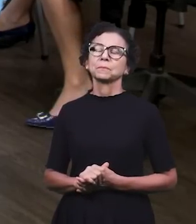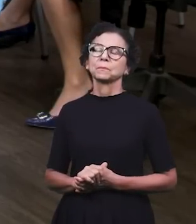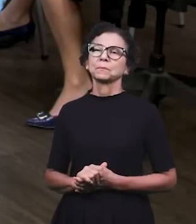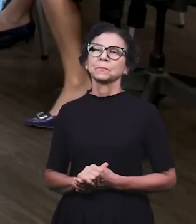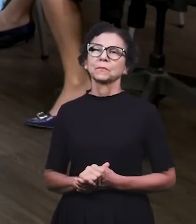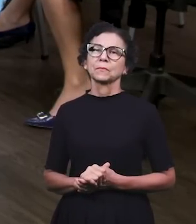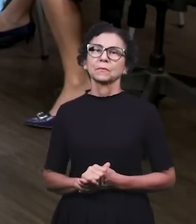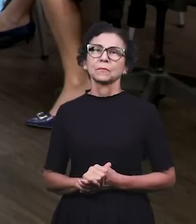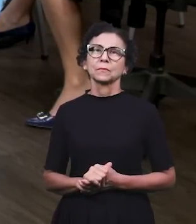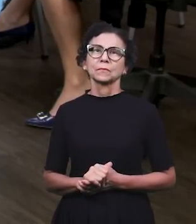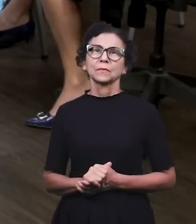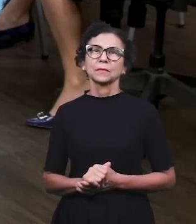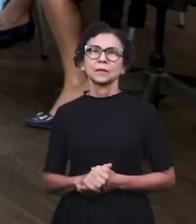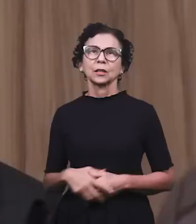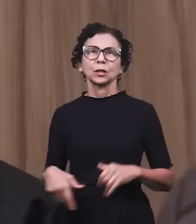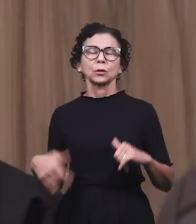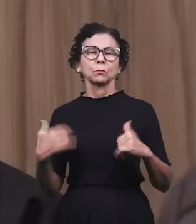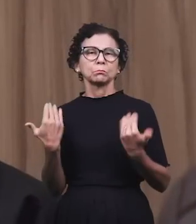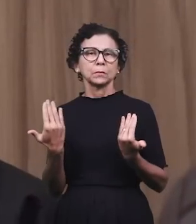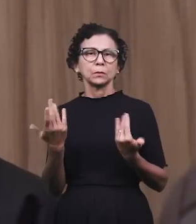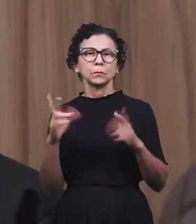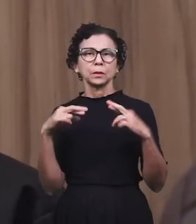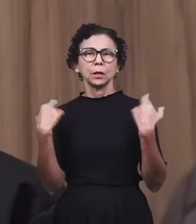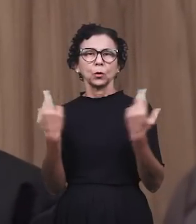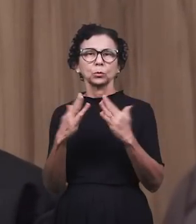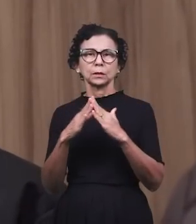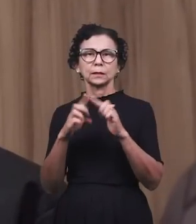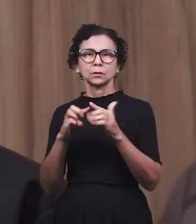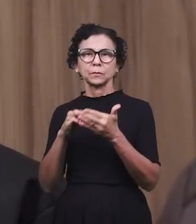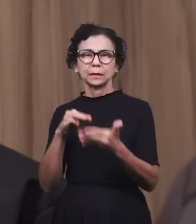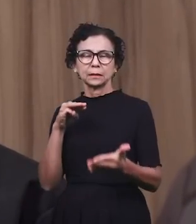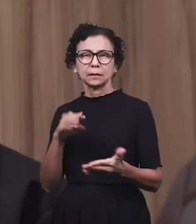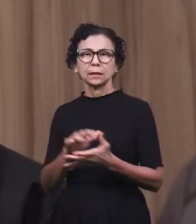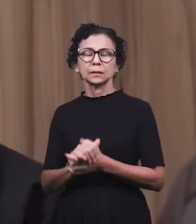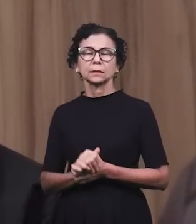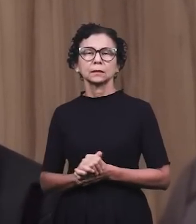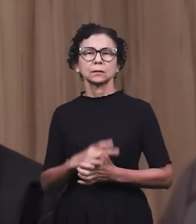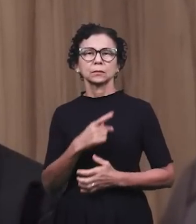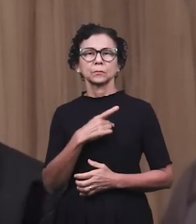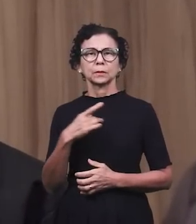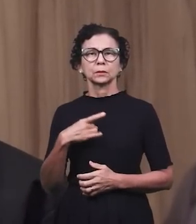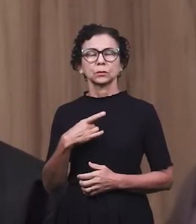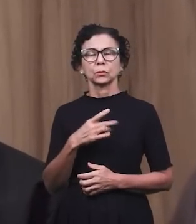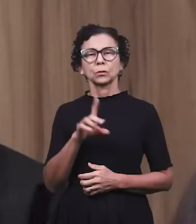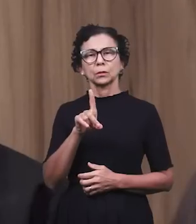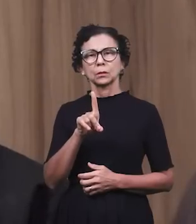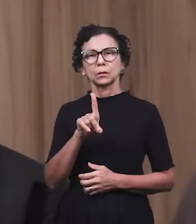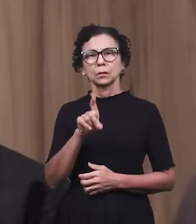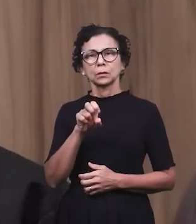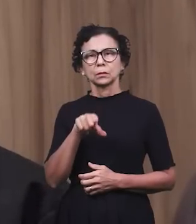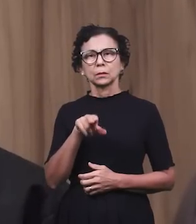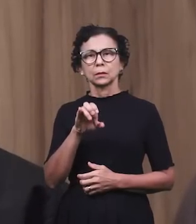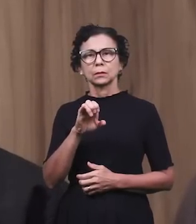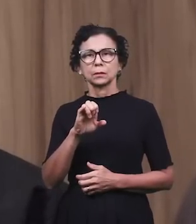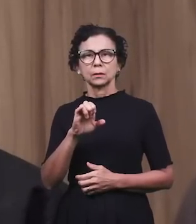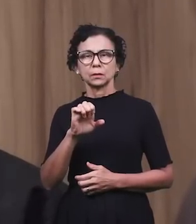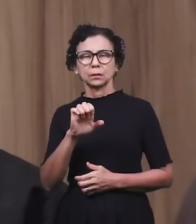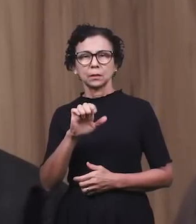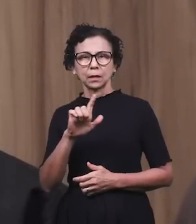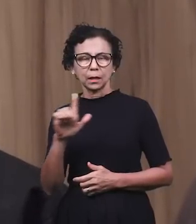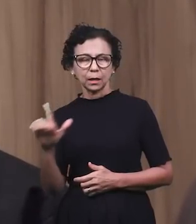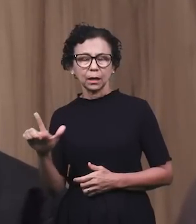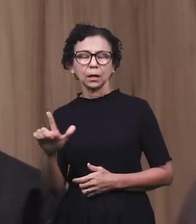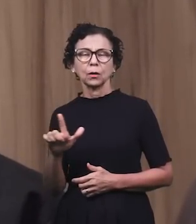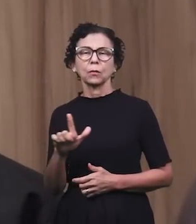Daniel. E a pergunta que eu tenho para o pastor Amadeu é se é necessário cantarmos o louvor de